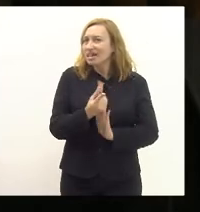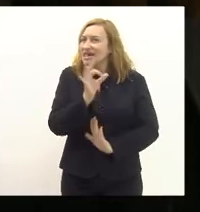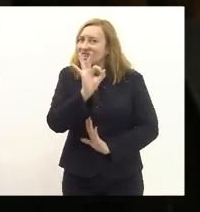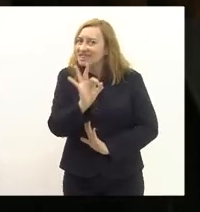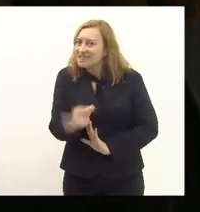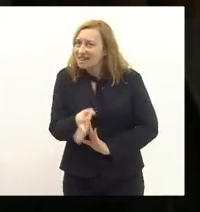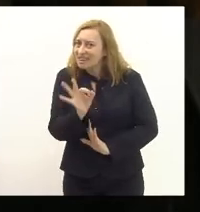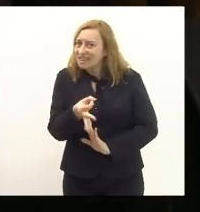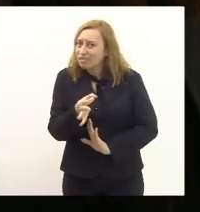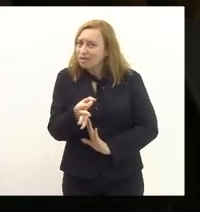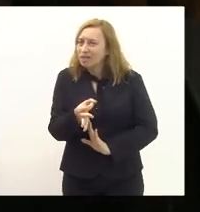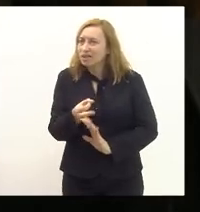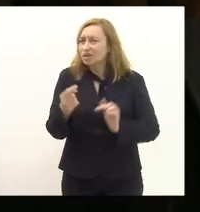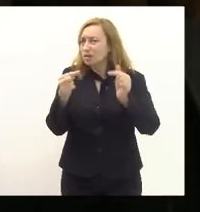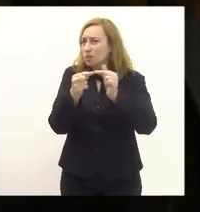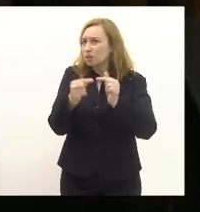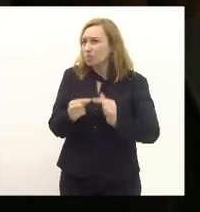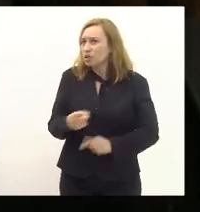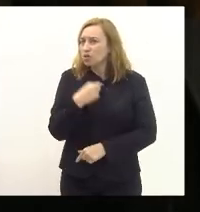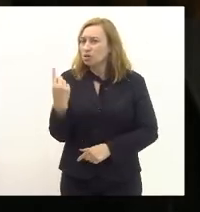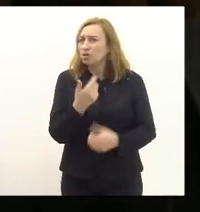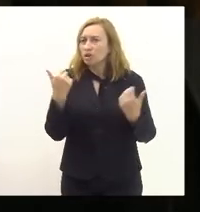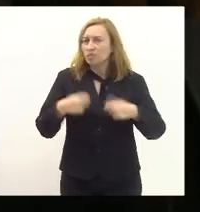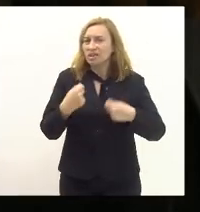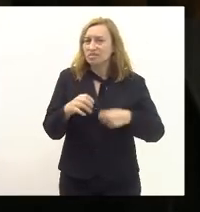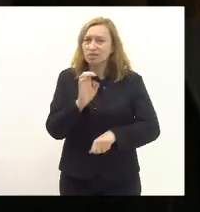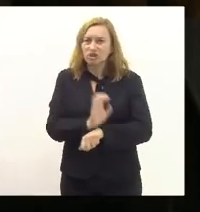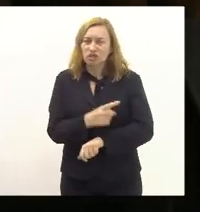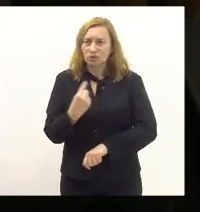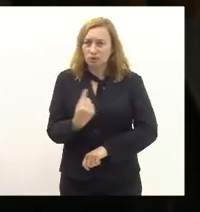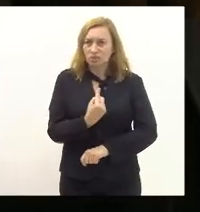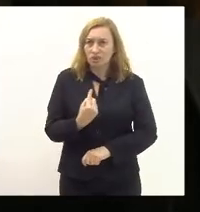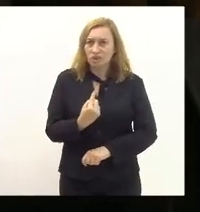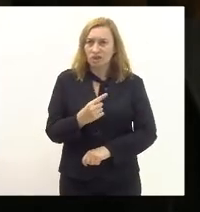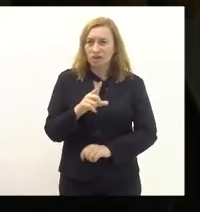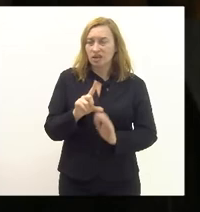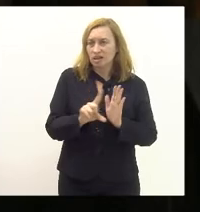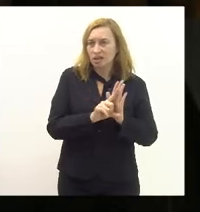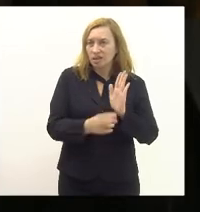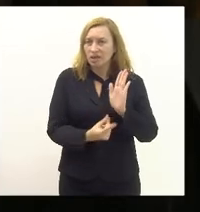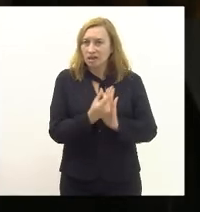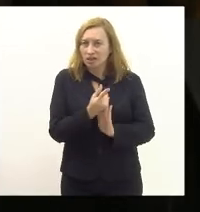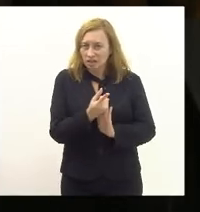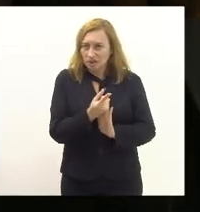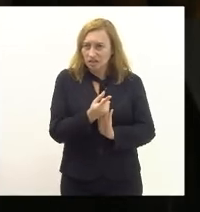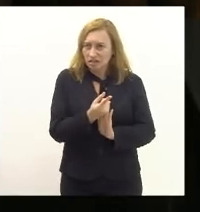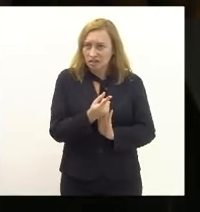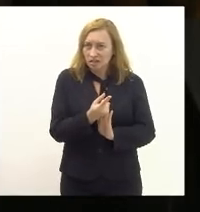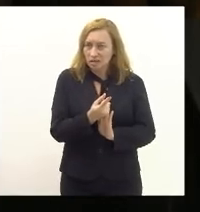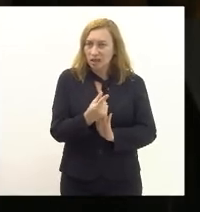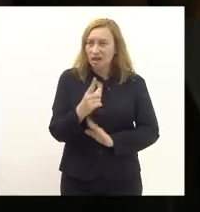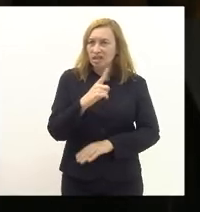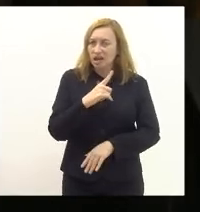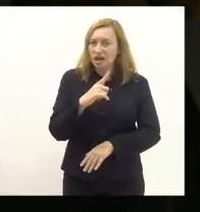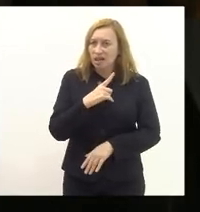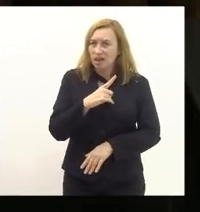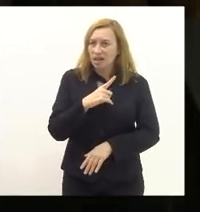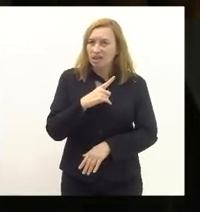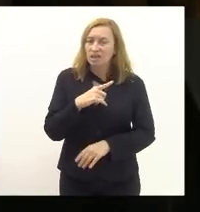fato, condizente com o que nós precisamos no nosso Estado. A LDO, sendo a Lei de Diretrizes Orçamentárias, ela tem